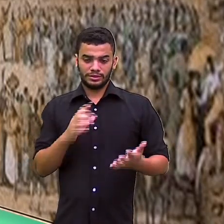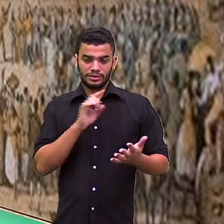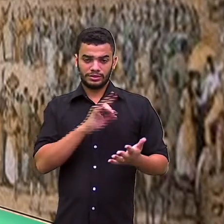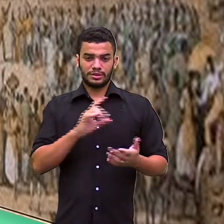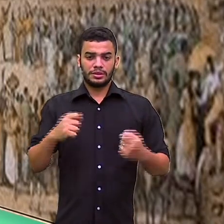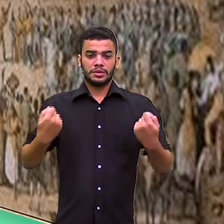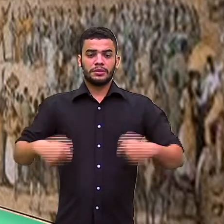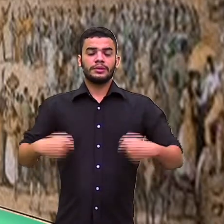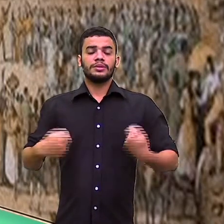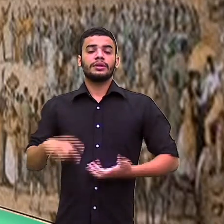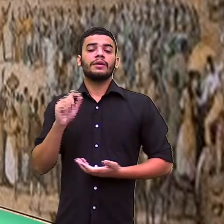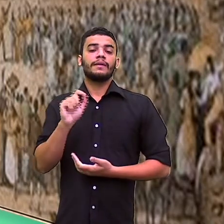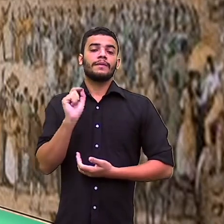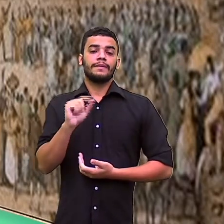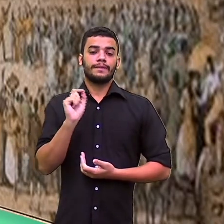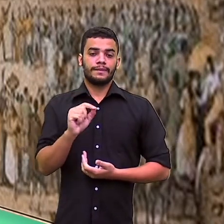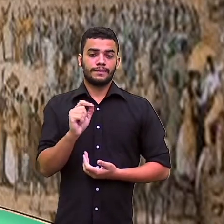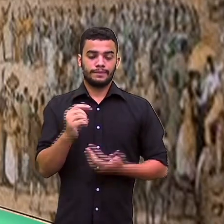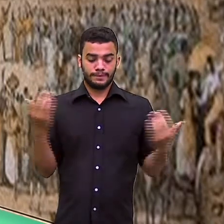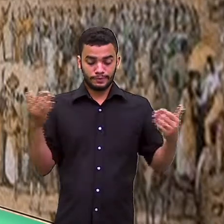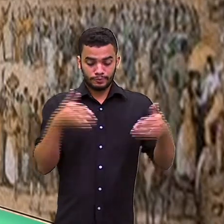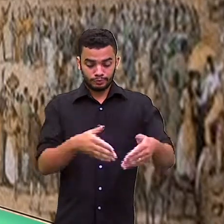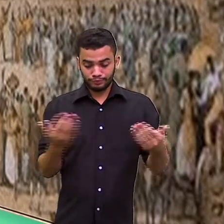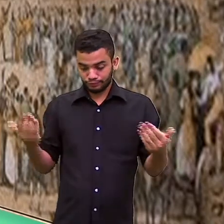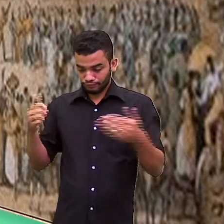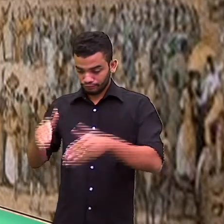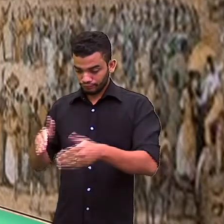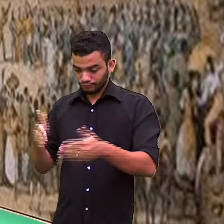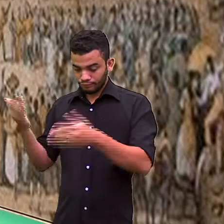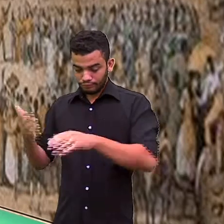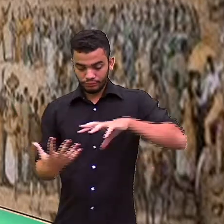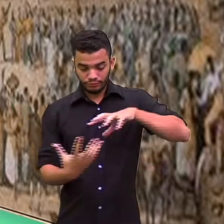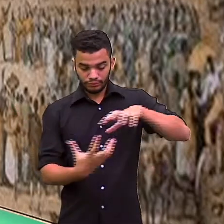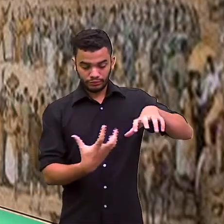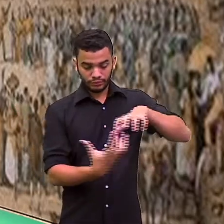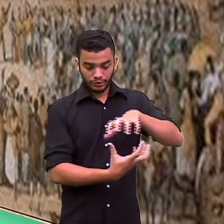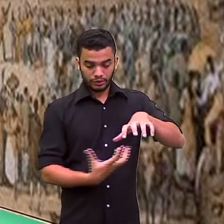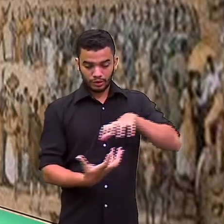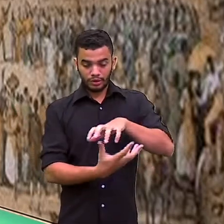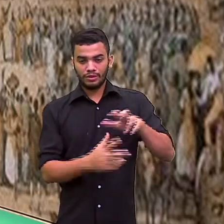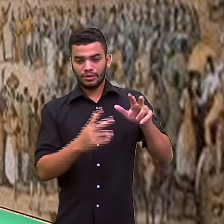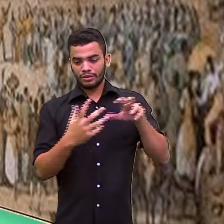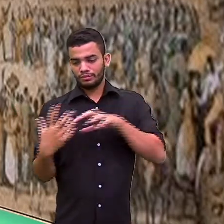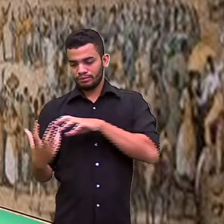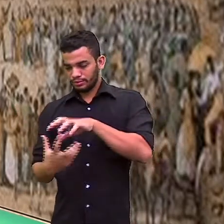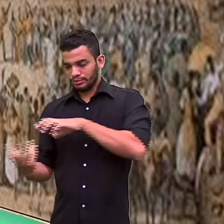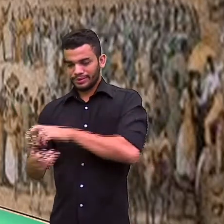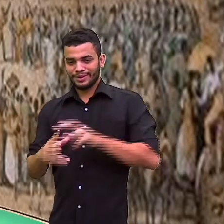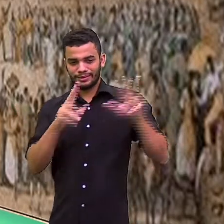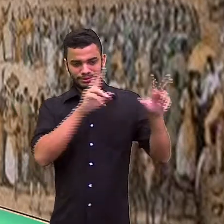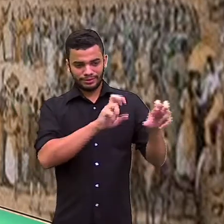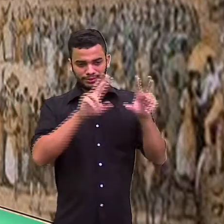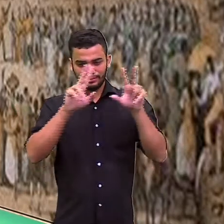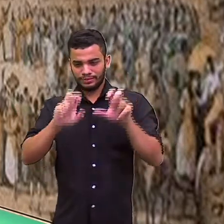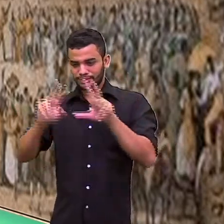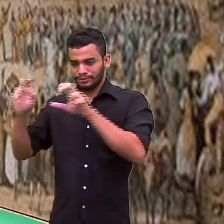suas necessidades, fizeram as revoltas. A balaiada com os